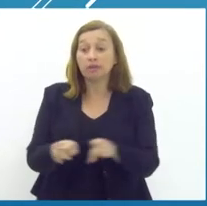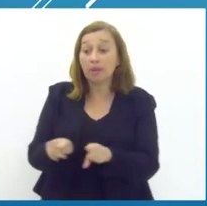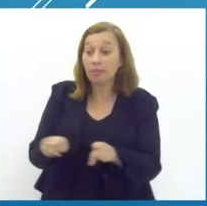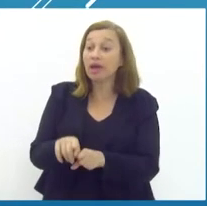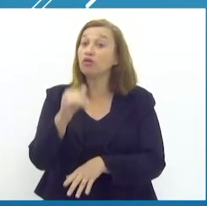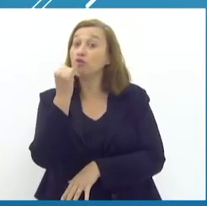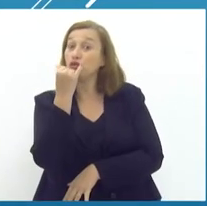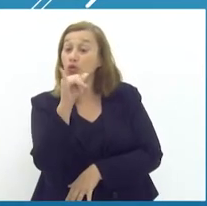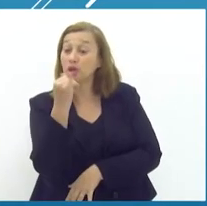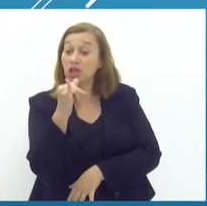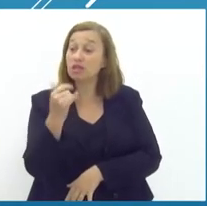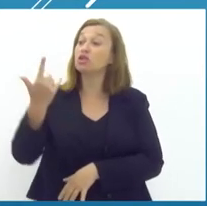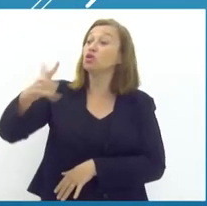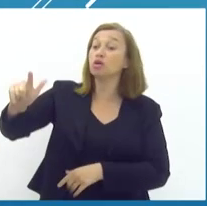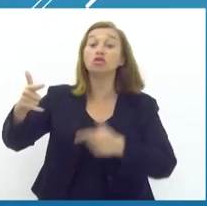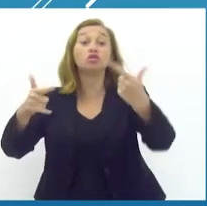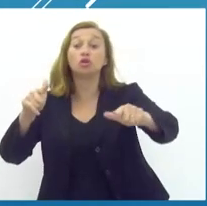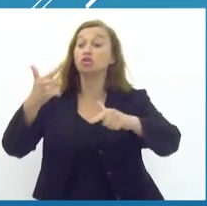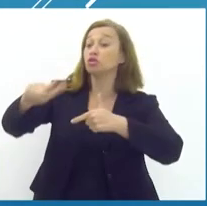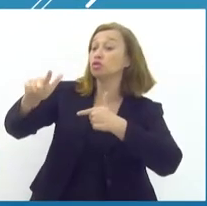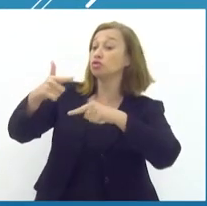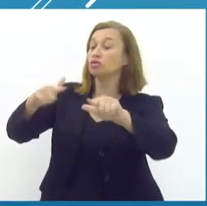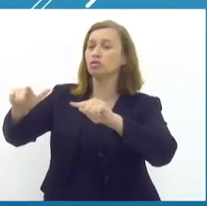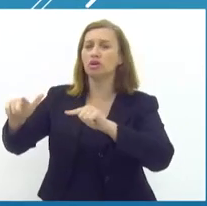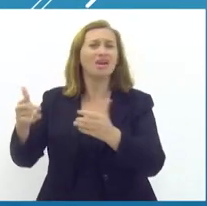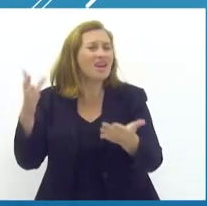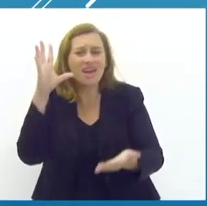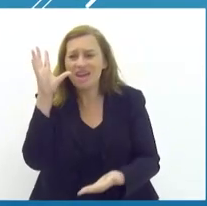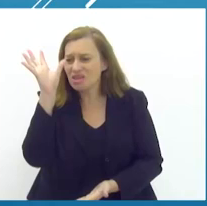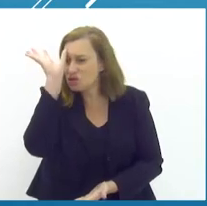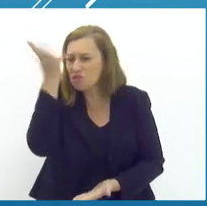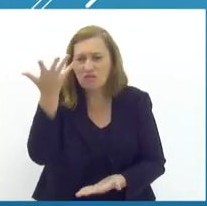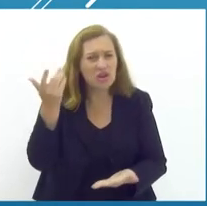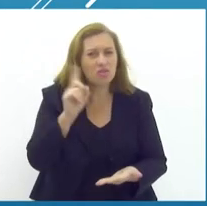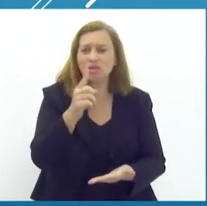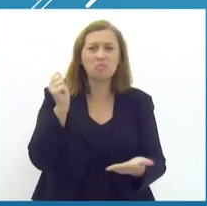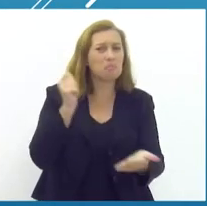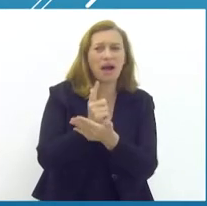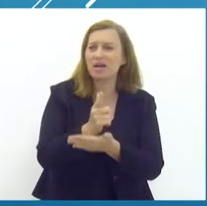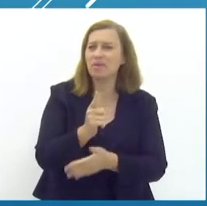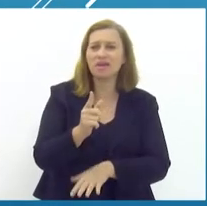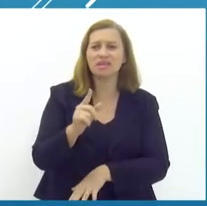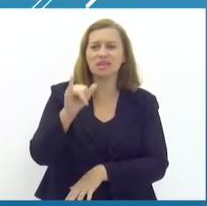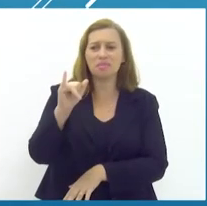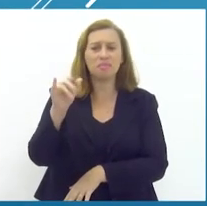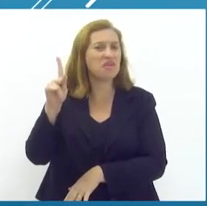e vice-versa resolvido não se paga mais IPVA